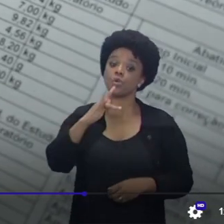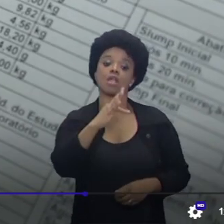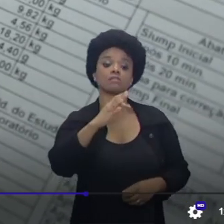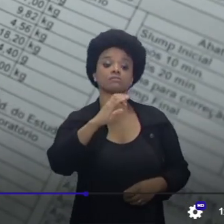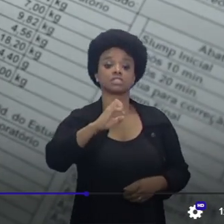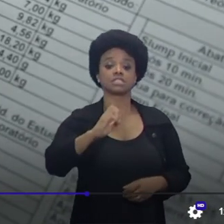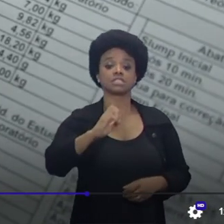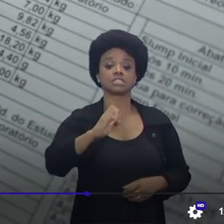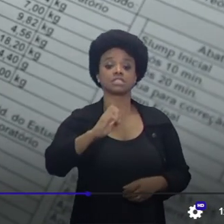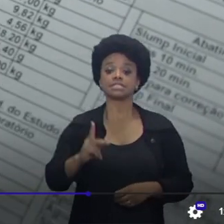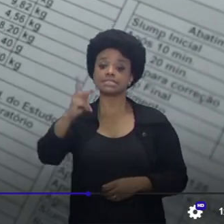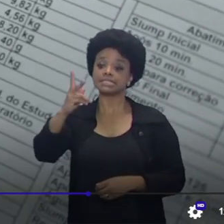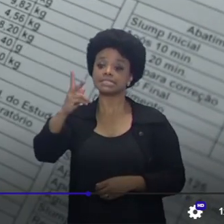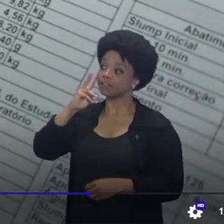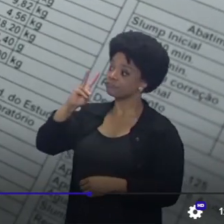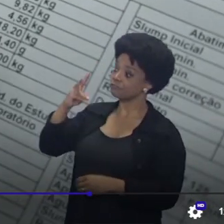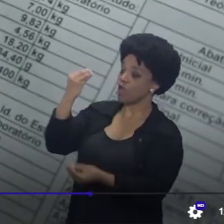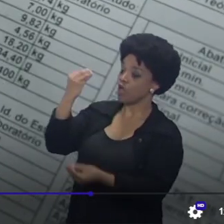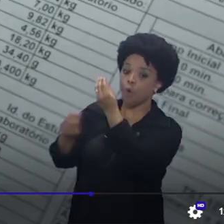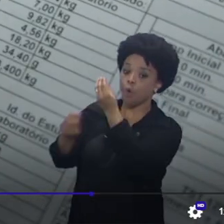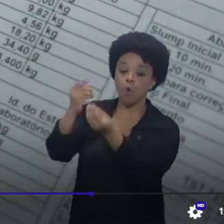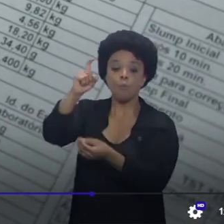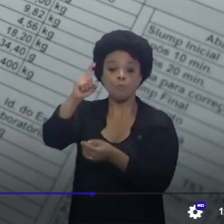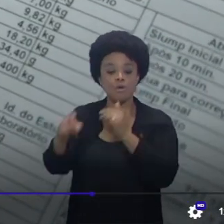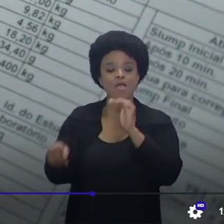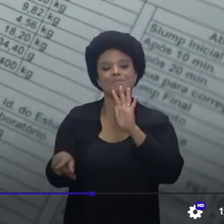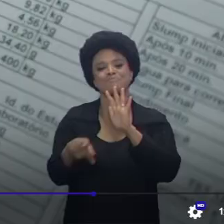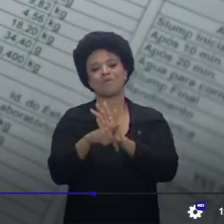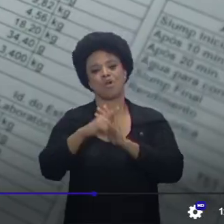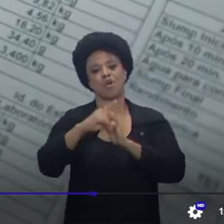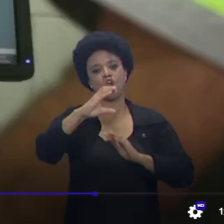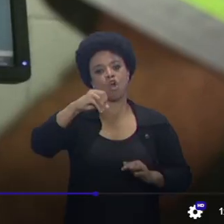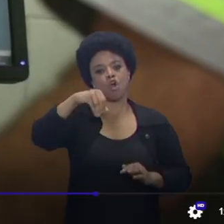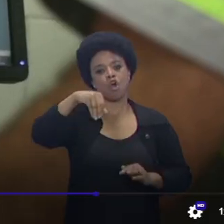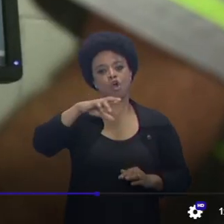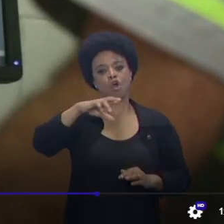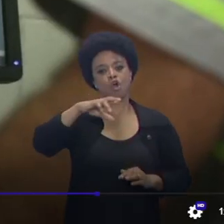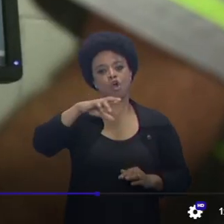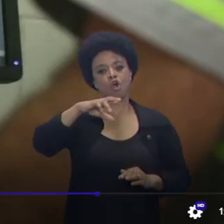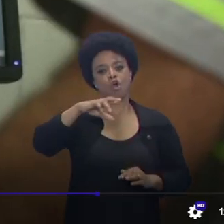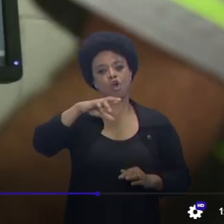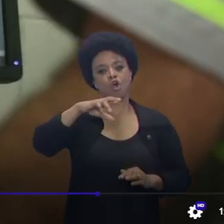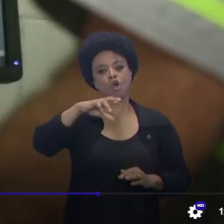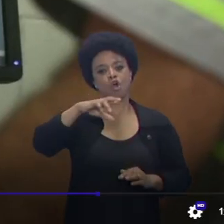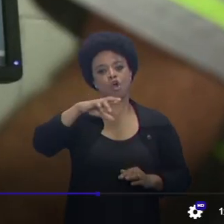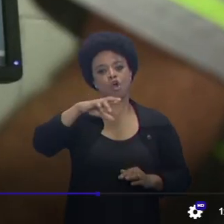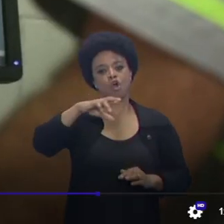Parâmetro básico do concreto e que deve ser igual ao valor definido no projeto